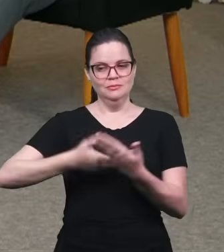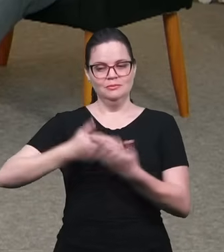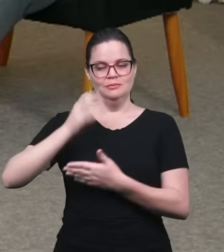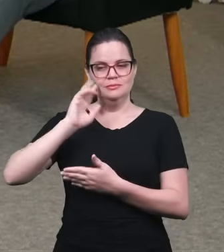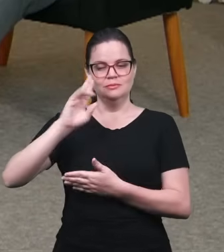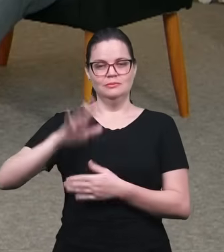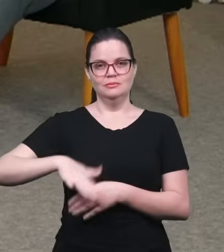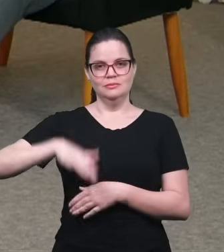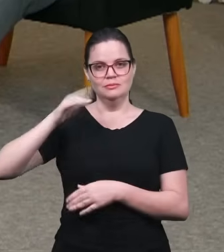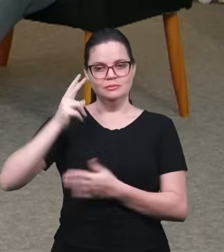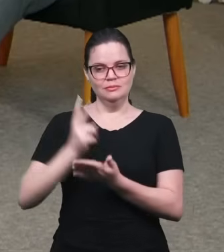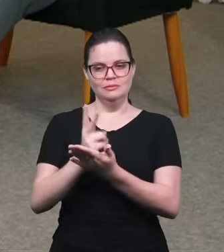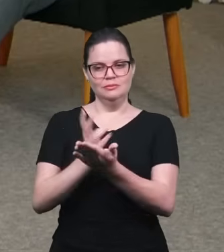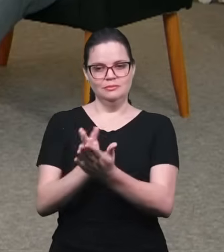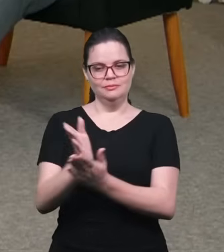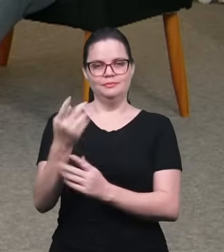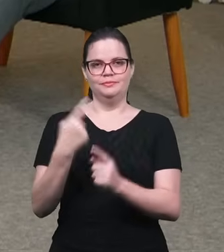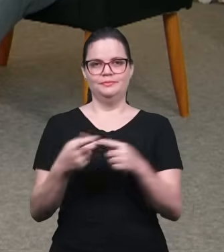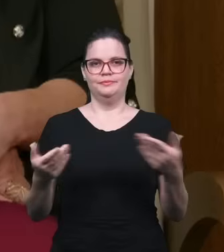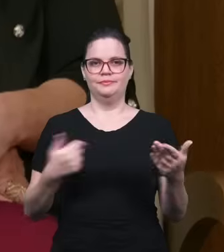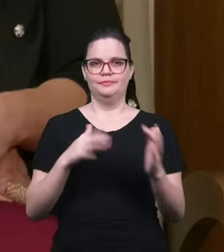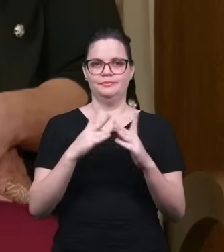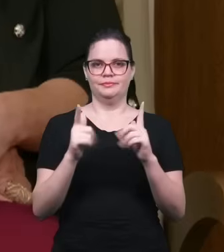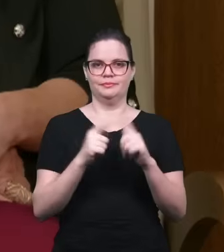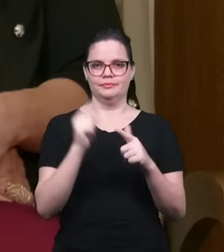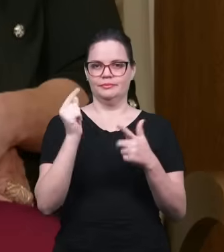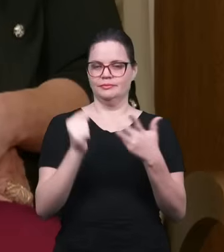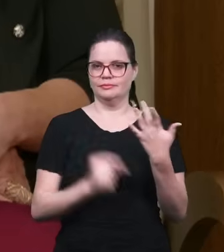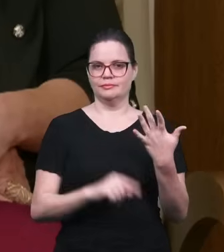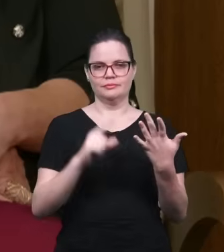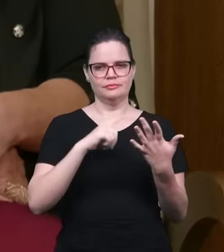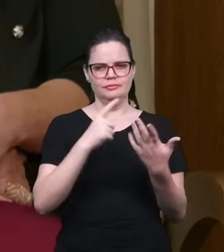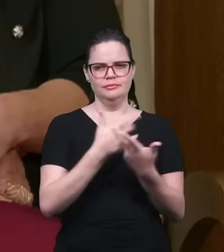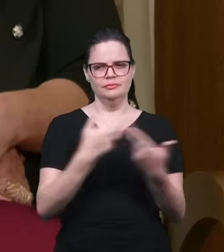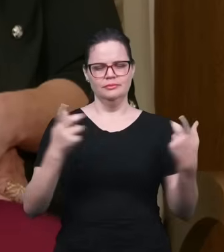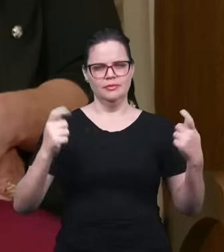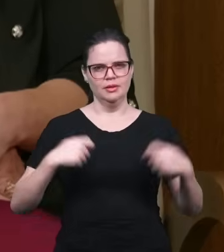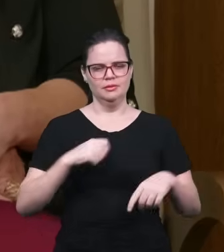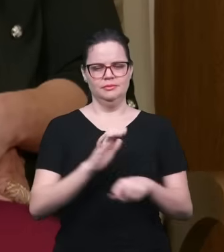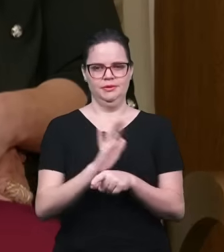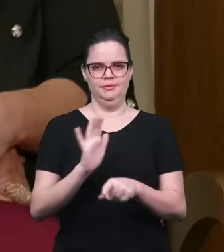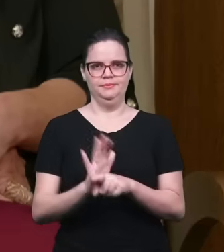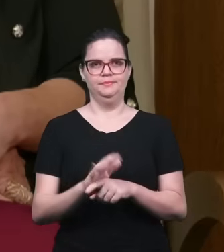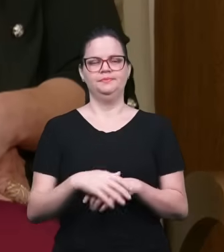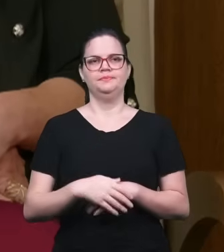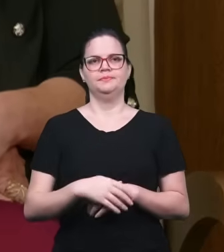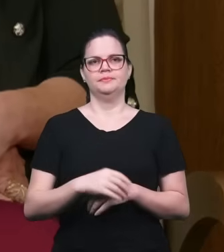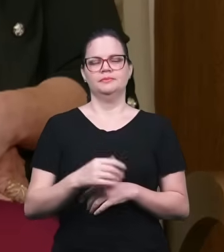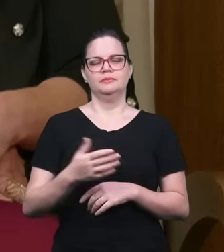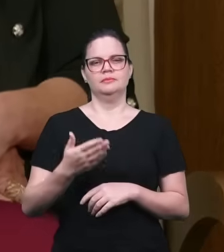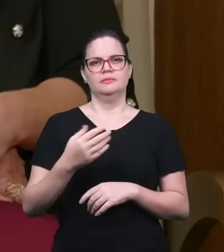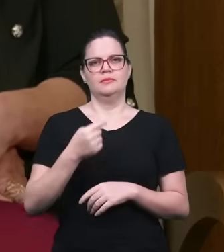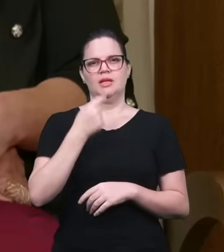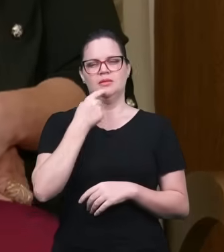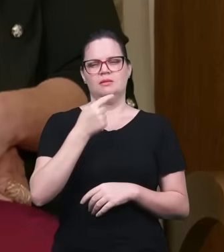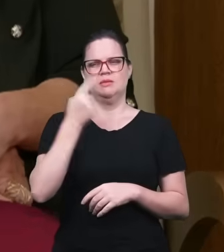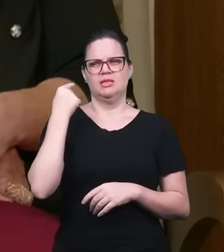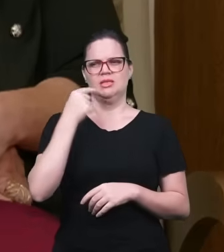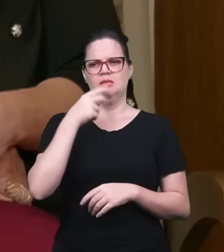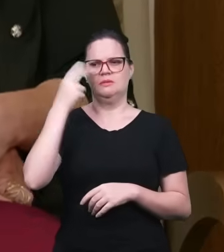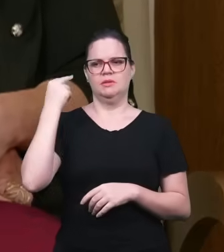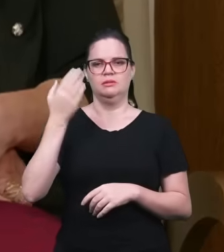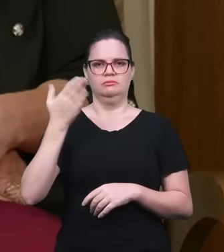que, né, hoje a igreja tem inúmeros recursos a mais, inclusive, né? E nós tivemos um batismo há algumas